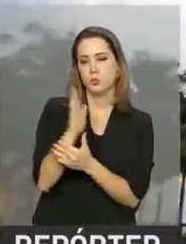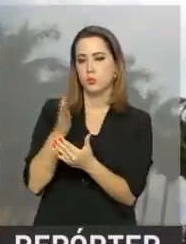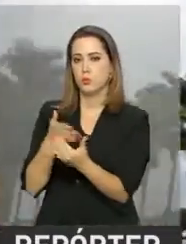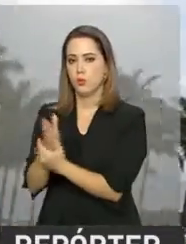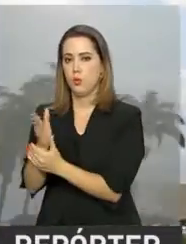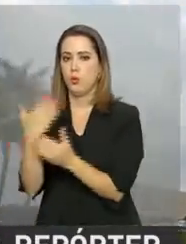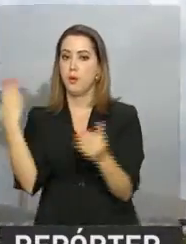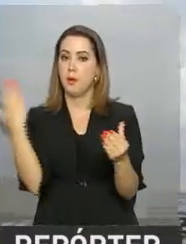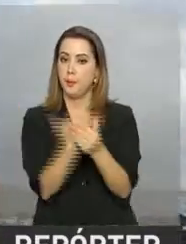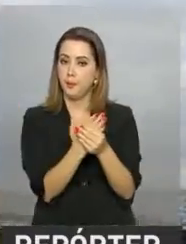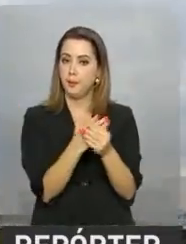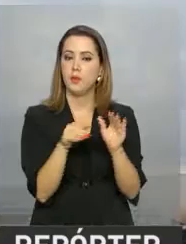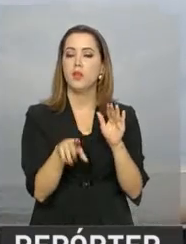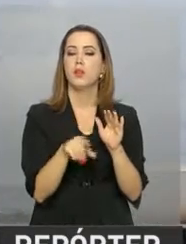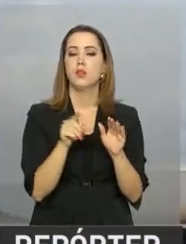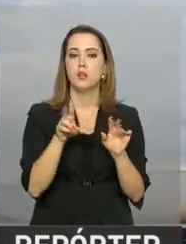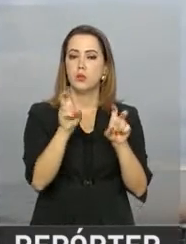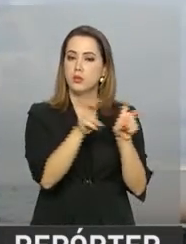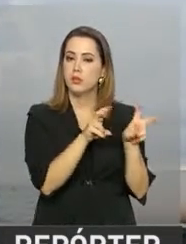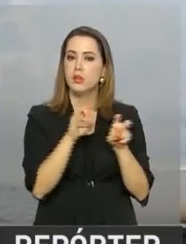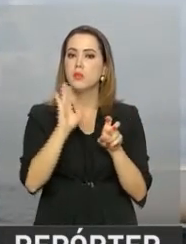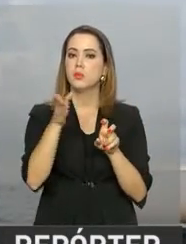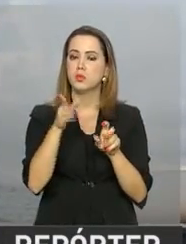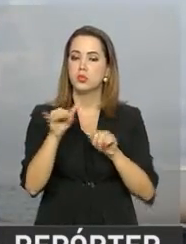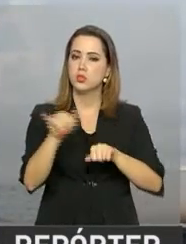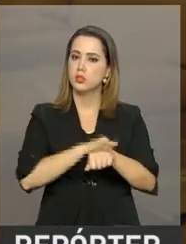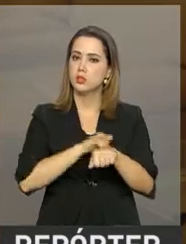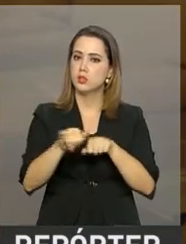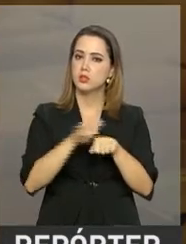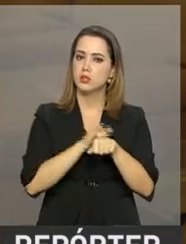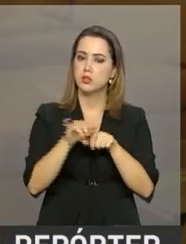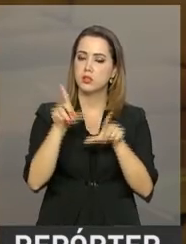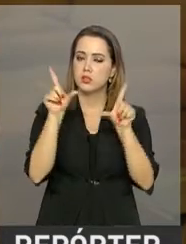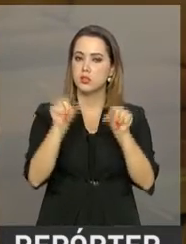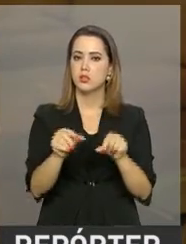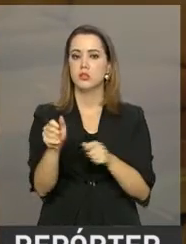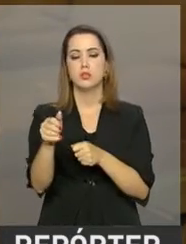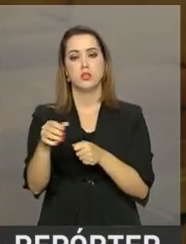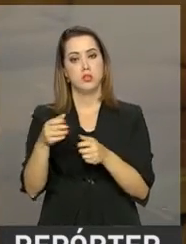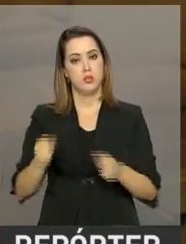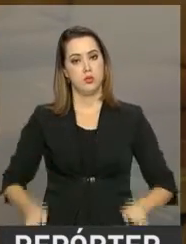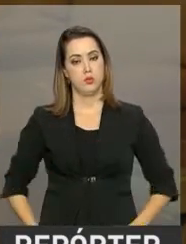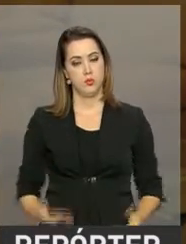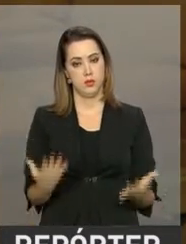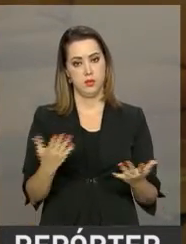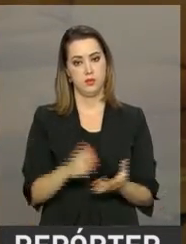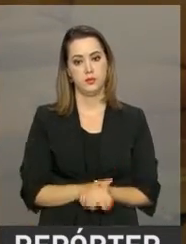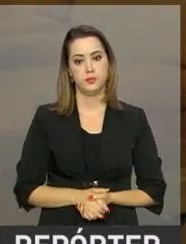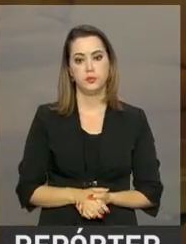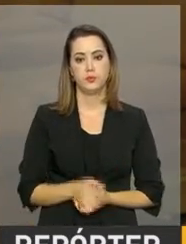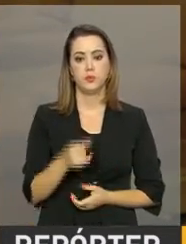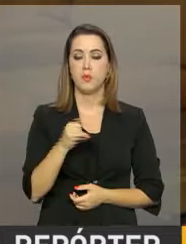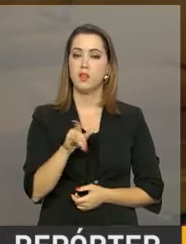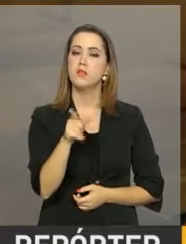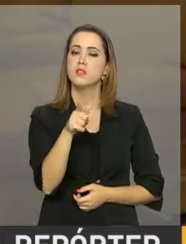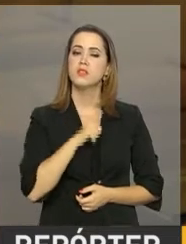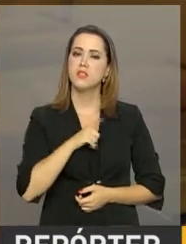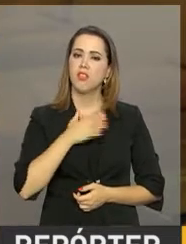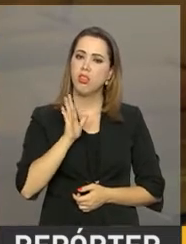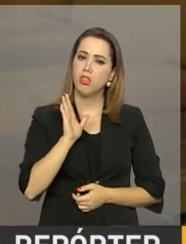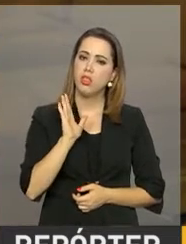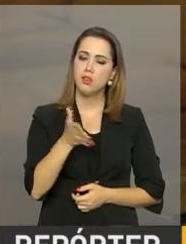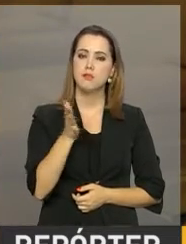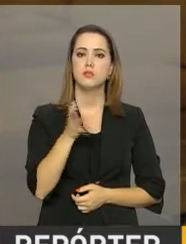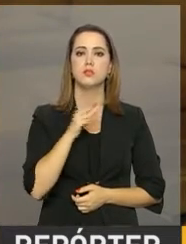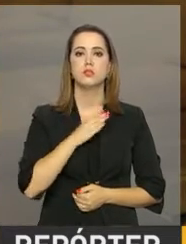A meta é reduzir gastos e colocar a economia em ordem. Quando você tem o governo definitivo, você tem mais condições, porque